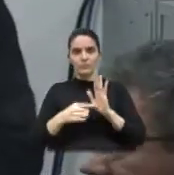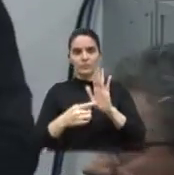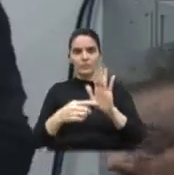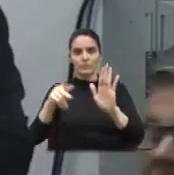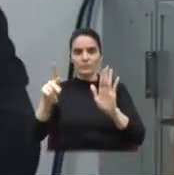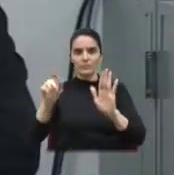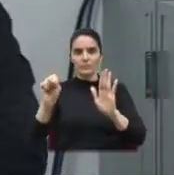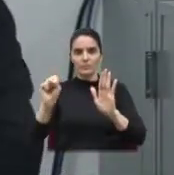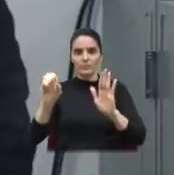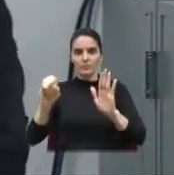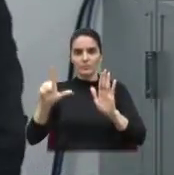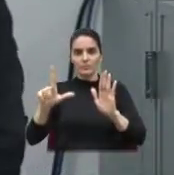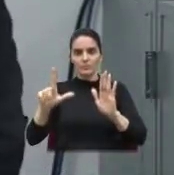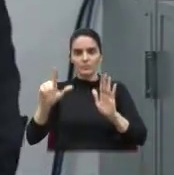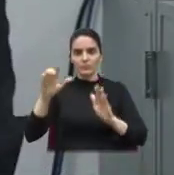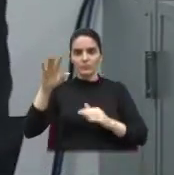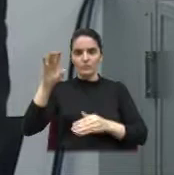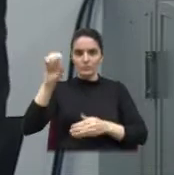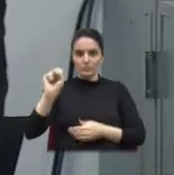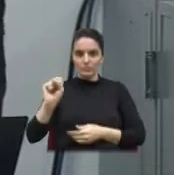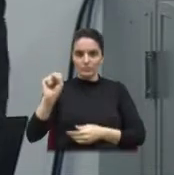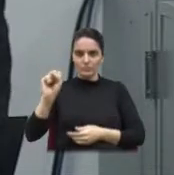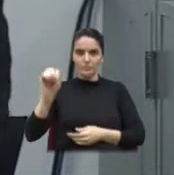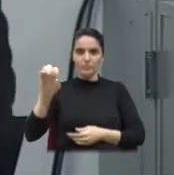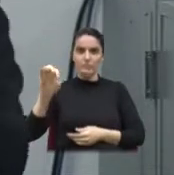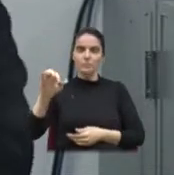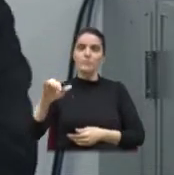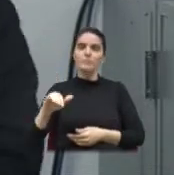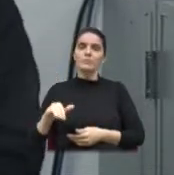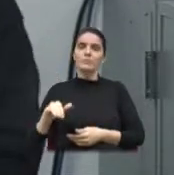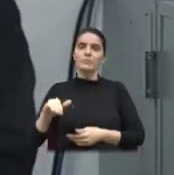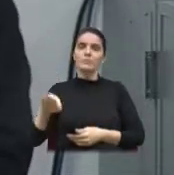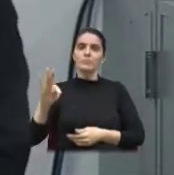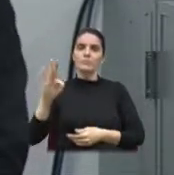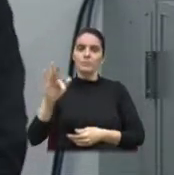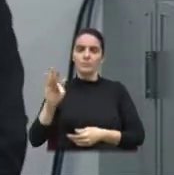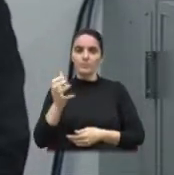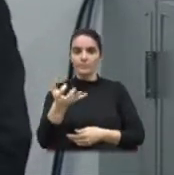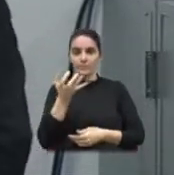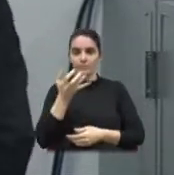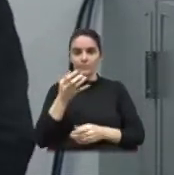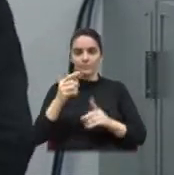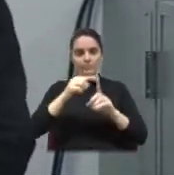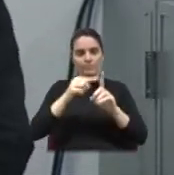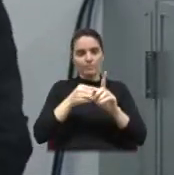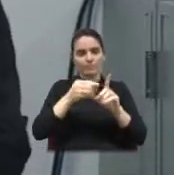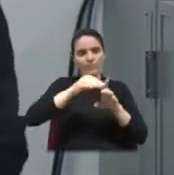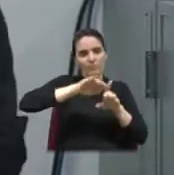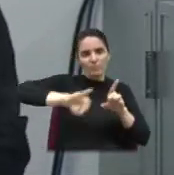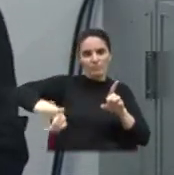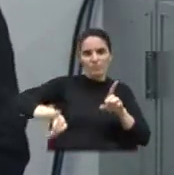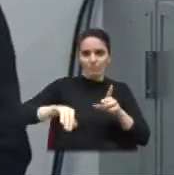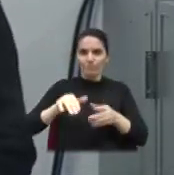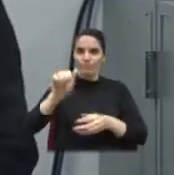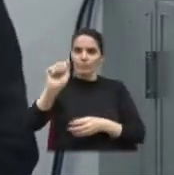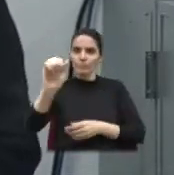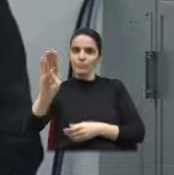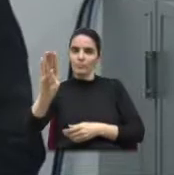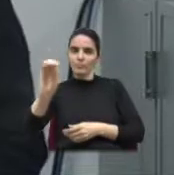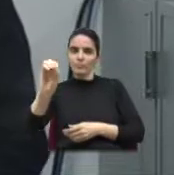no Supremo Tribunal Federal, que quer legalizar o aborto no nosso país. É uma arguição